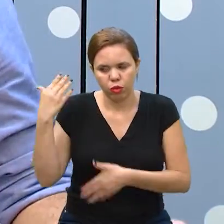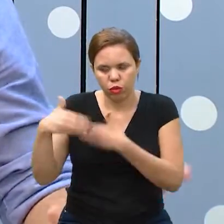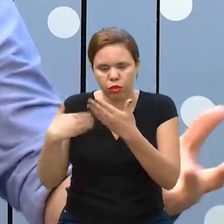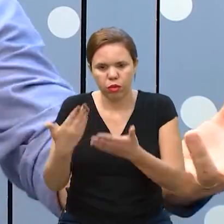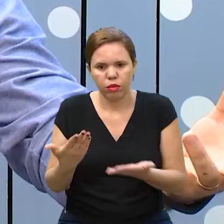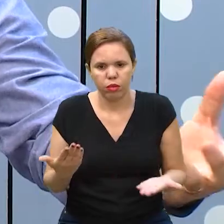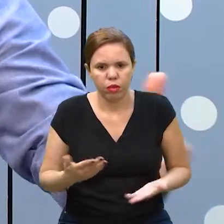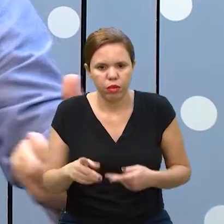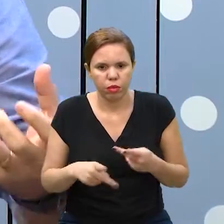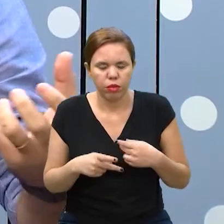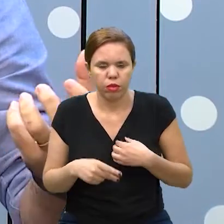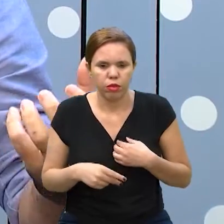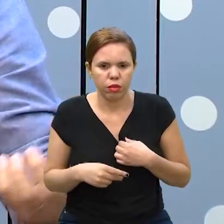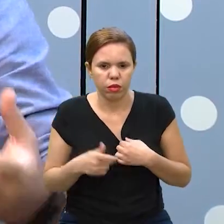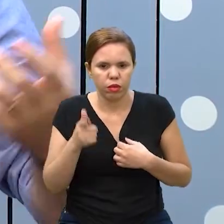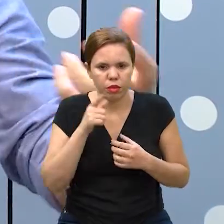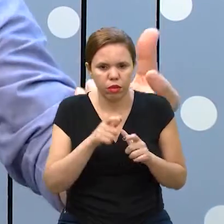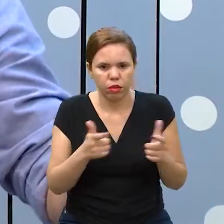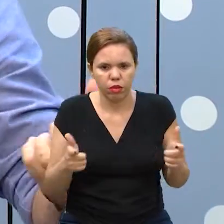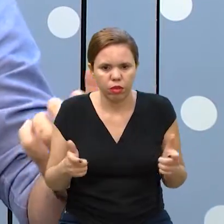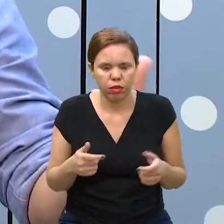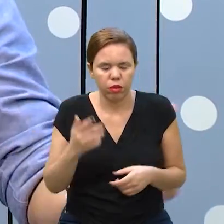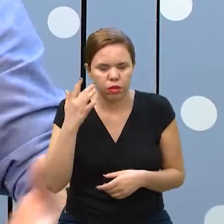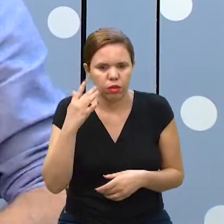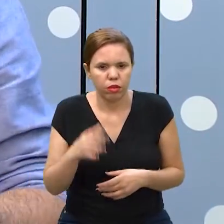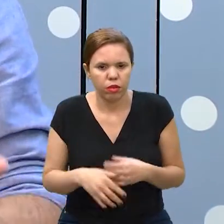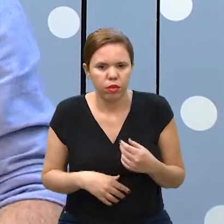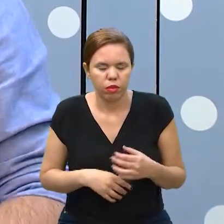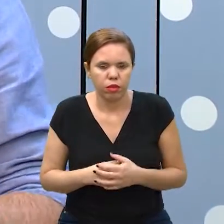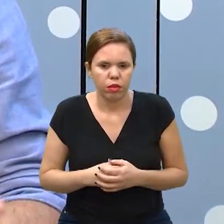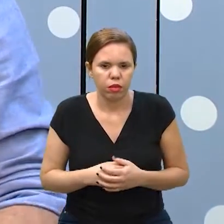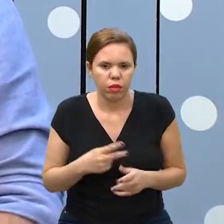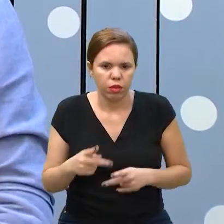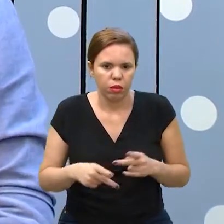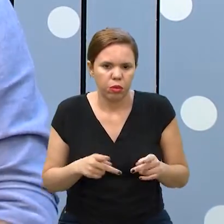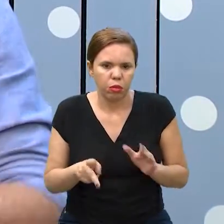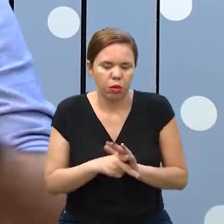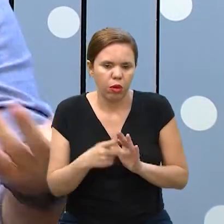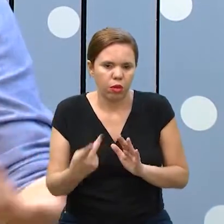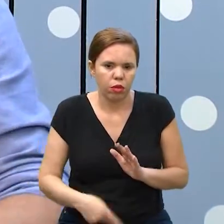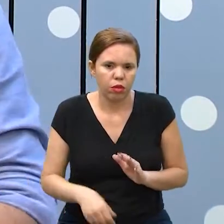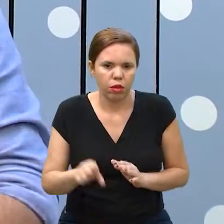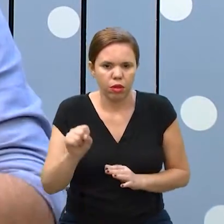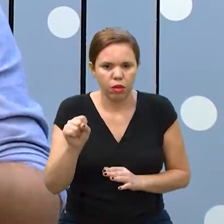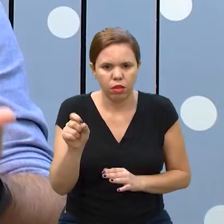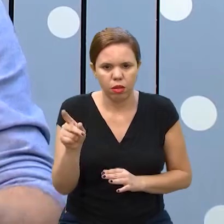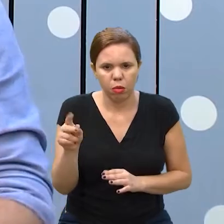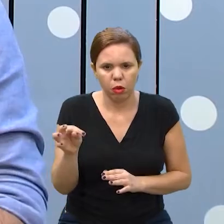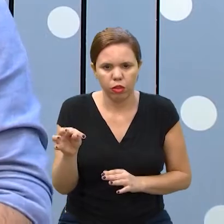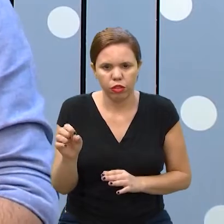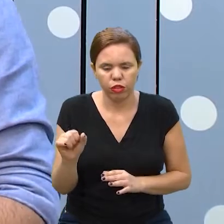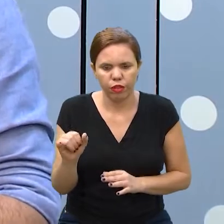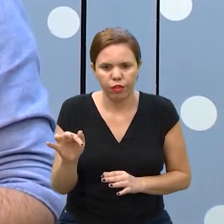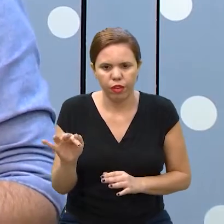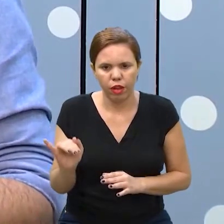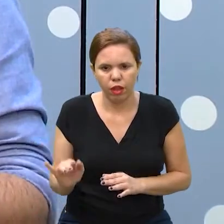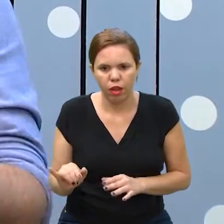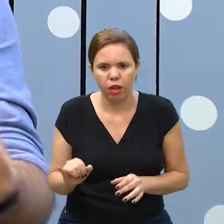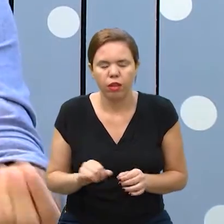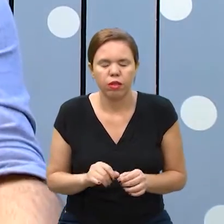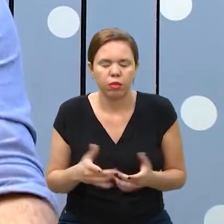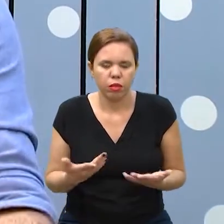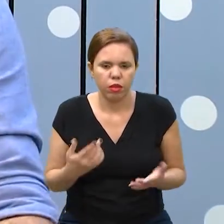muito tempo, mas acho que está ganhando força e alguns grandes players aí, como o próprio Spotify ou outros, né, dando